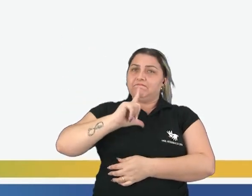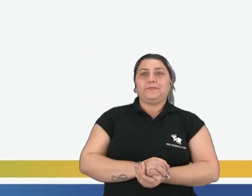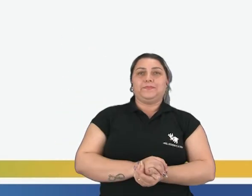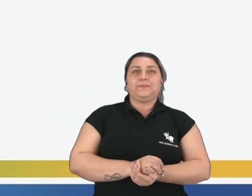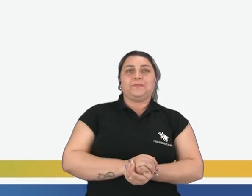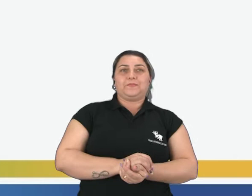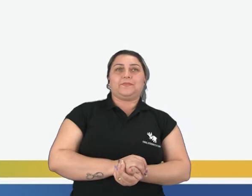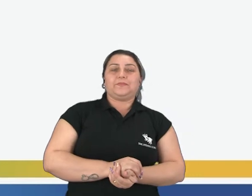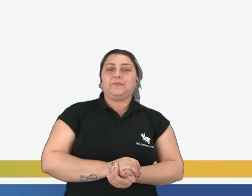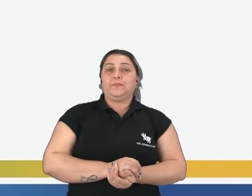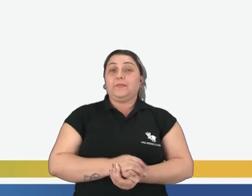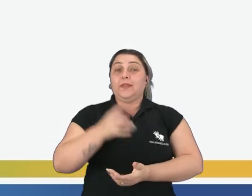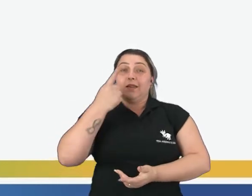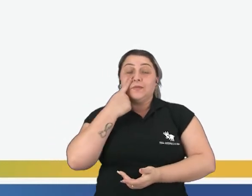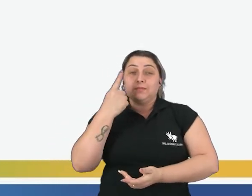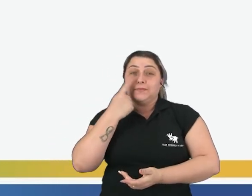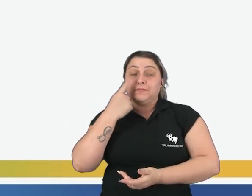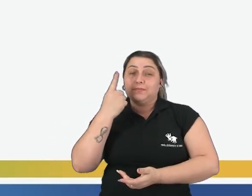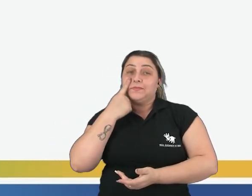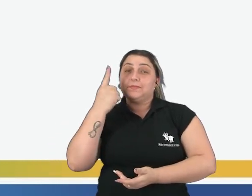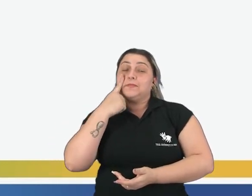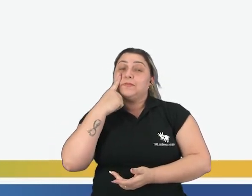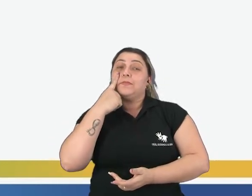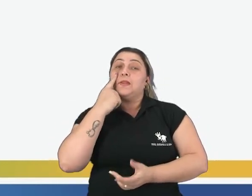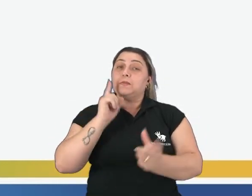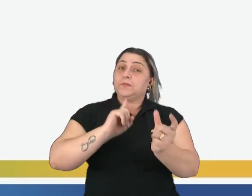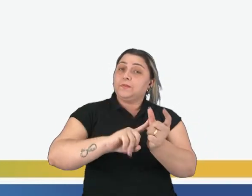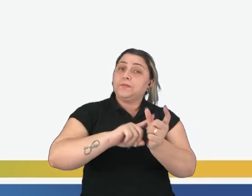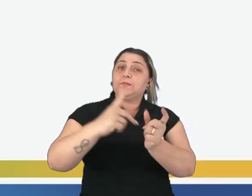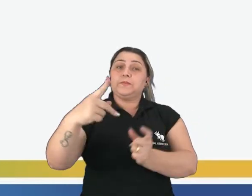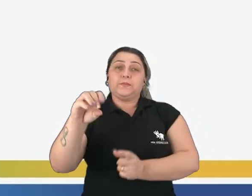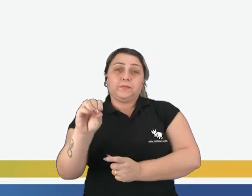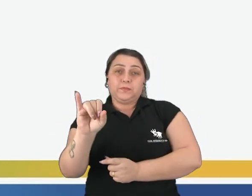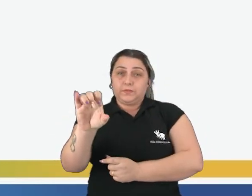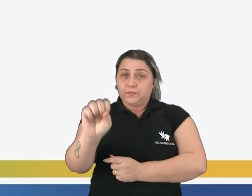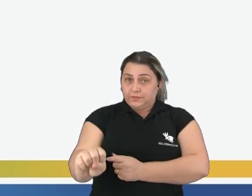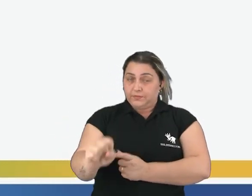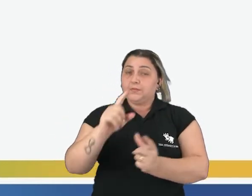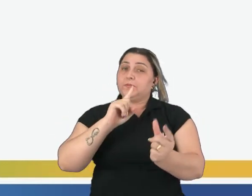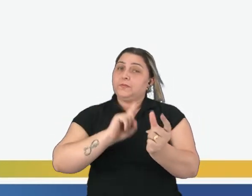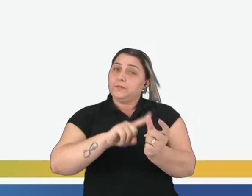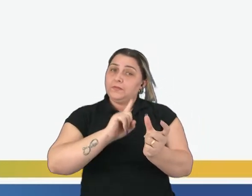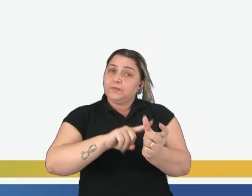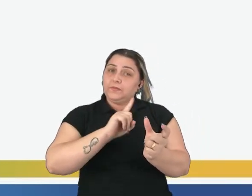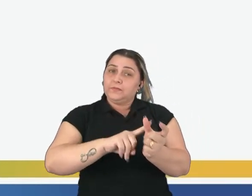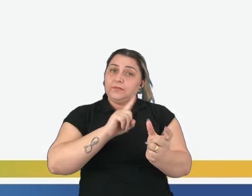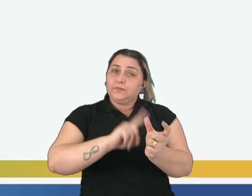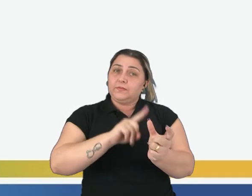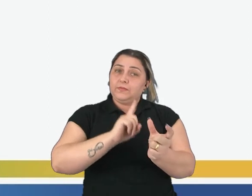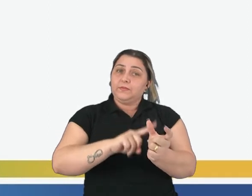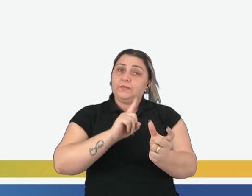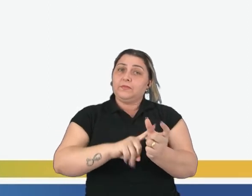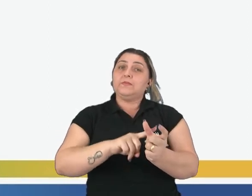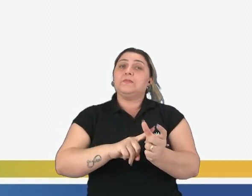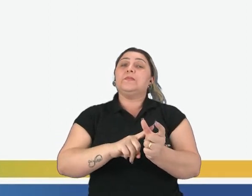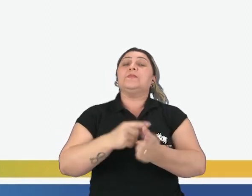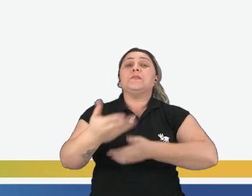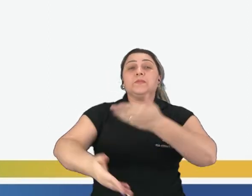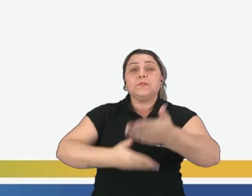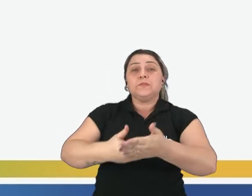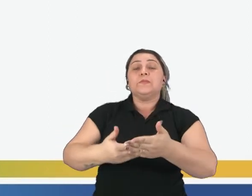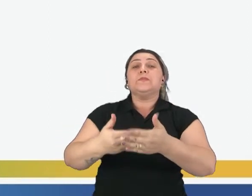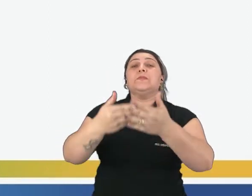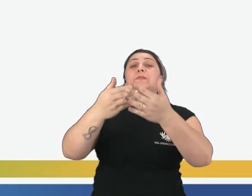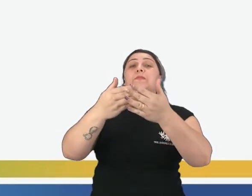época. Observem, gente, a palavra destacada pois. É uma palavra que dá a relação semântica,